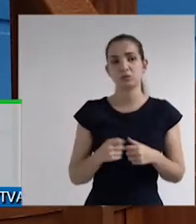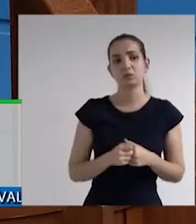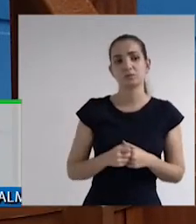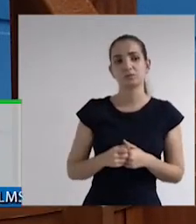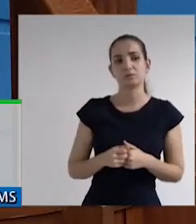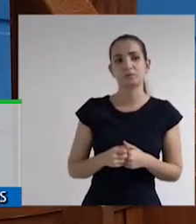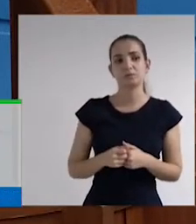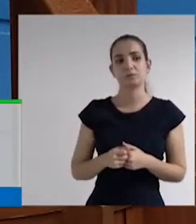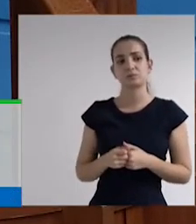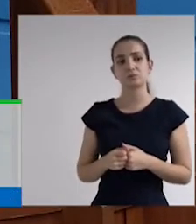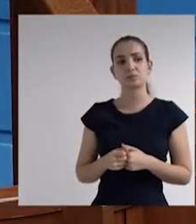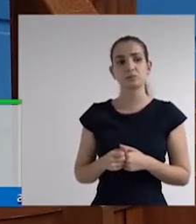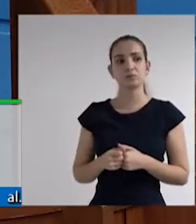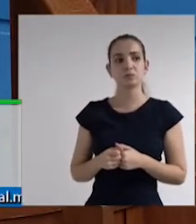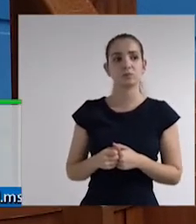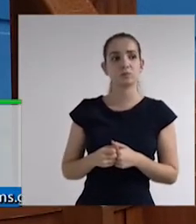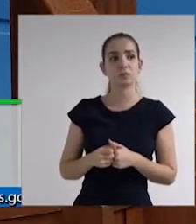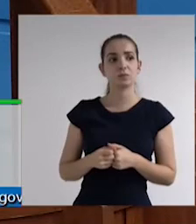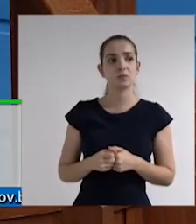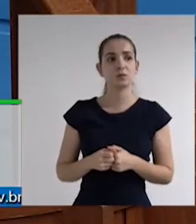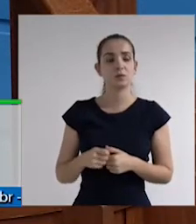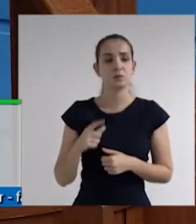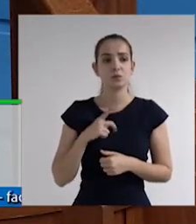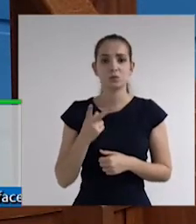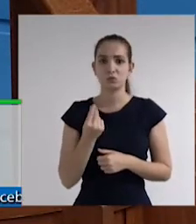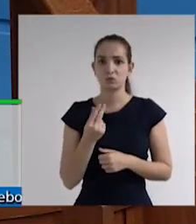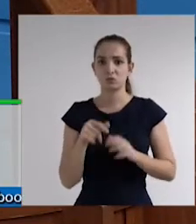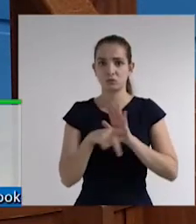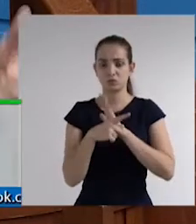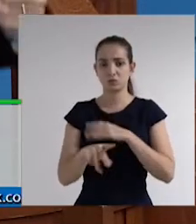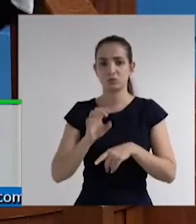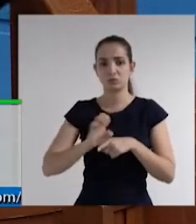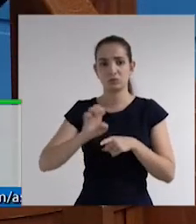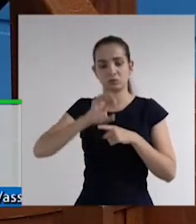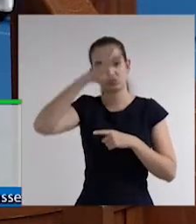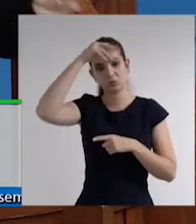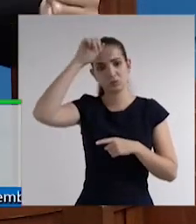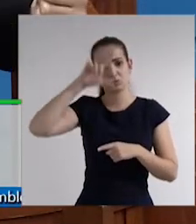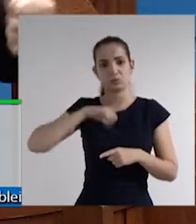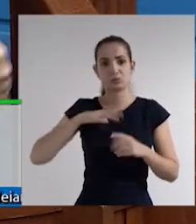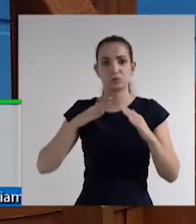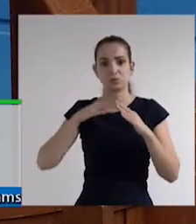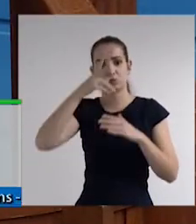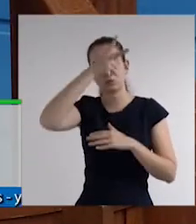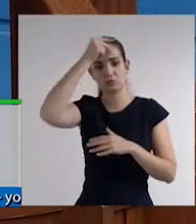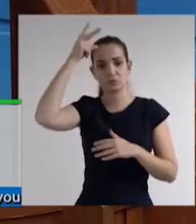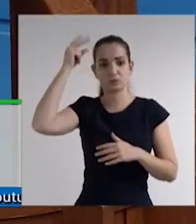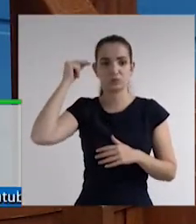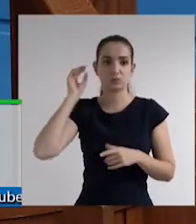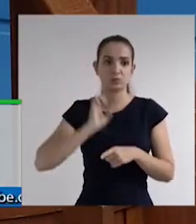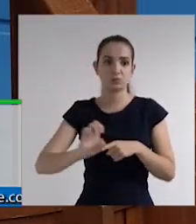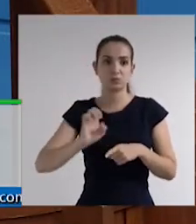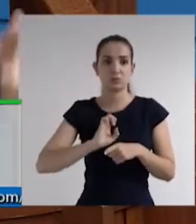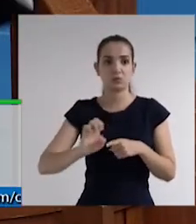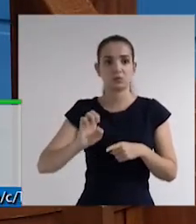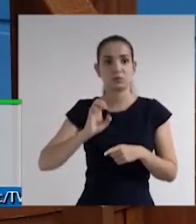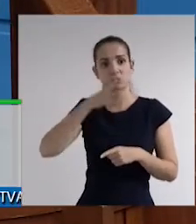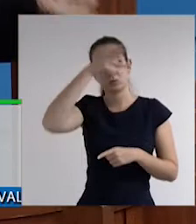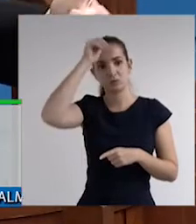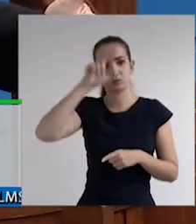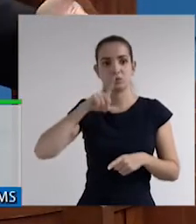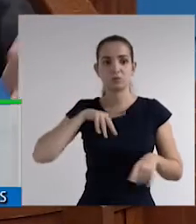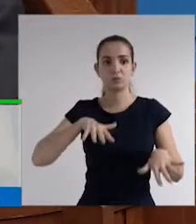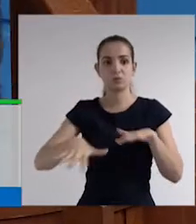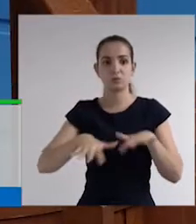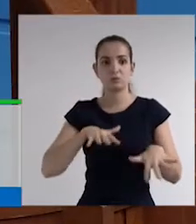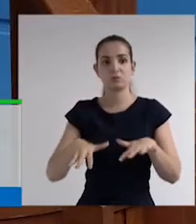tenho, com os recursos do estado de Mato Grosso do Sul, com as prefeituras do estado de Mato Grosso do Sul, com o